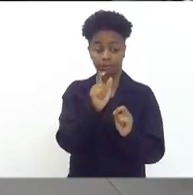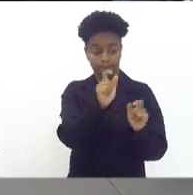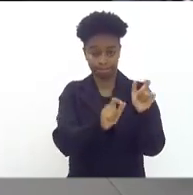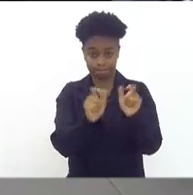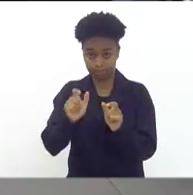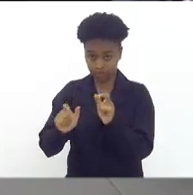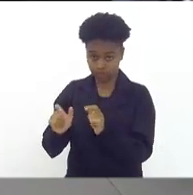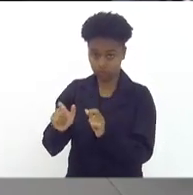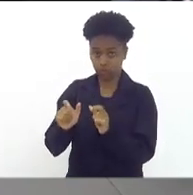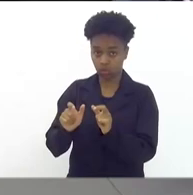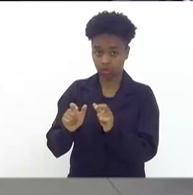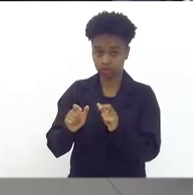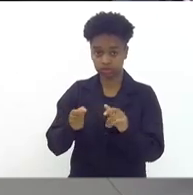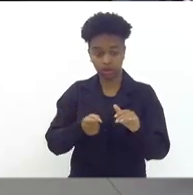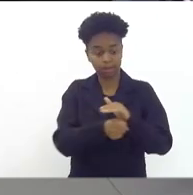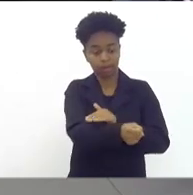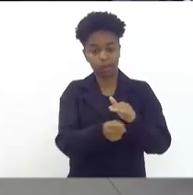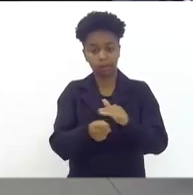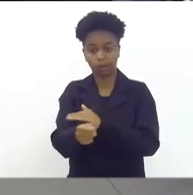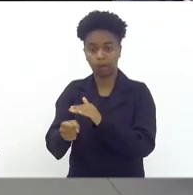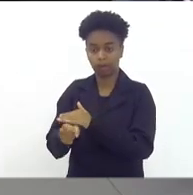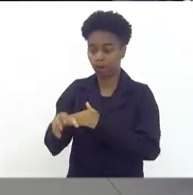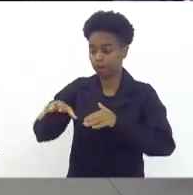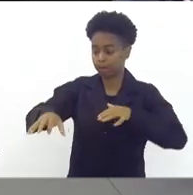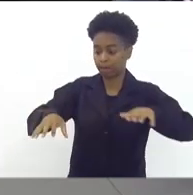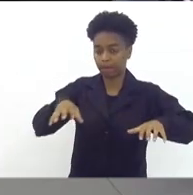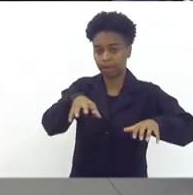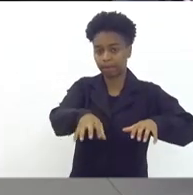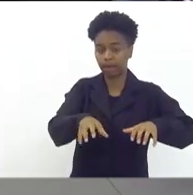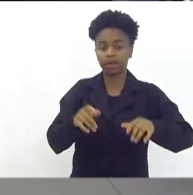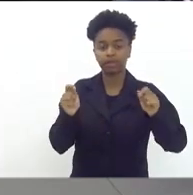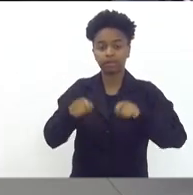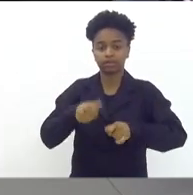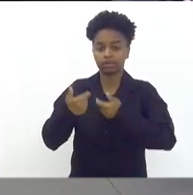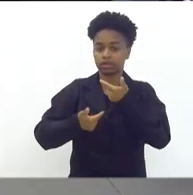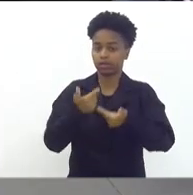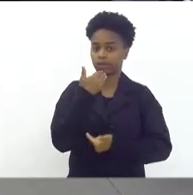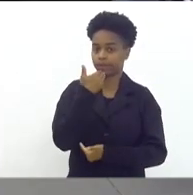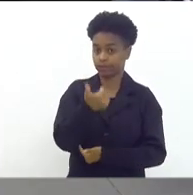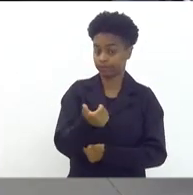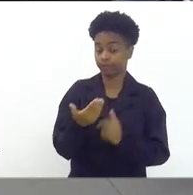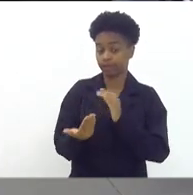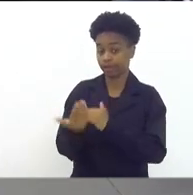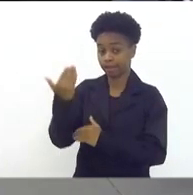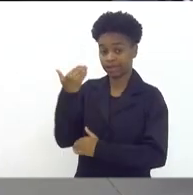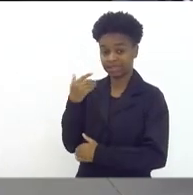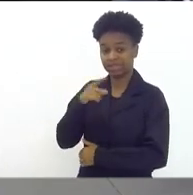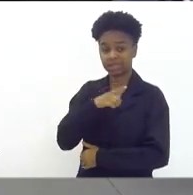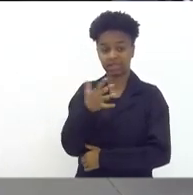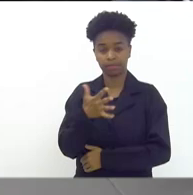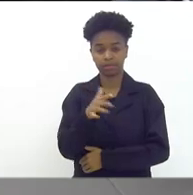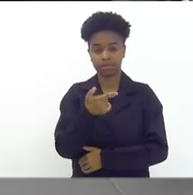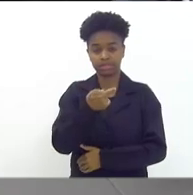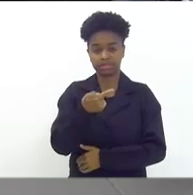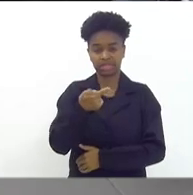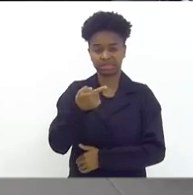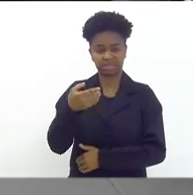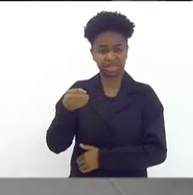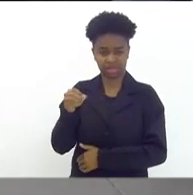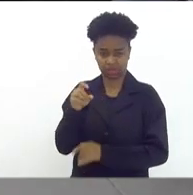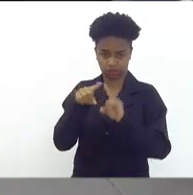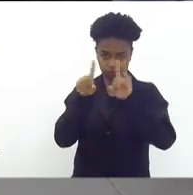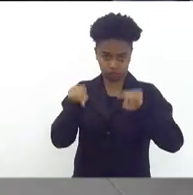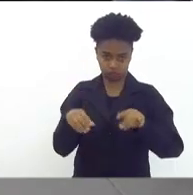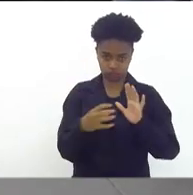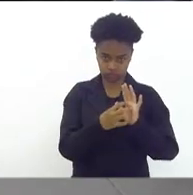naqueles setores que elas pudessem produzir melhor a época agência contava com aproximadamente 70 e poucos servidores